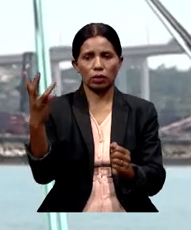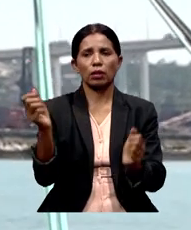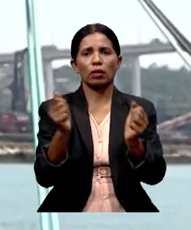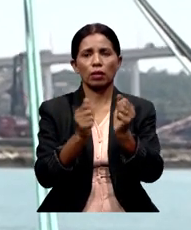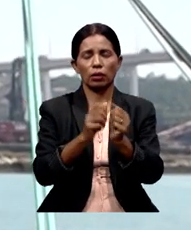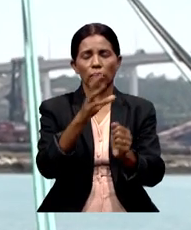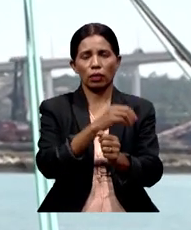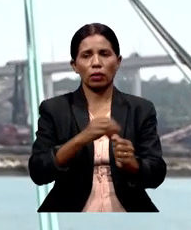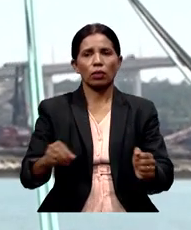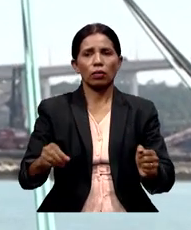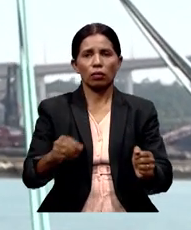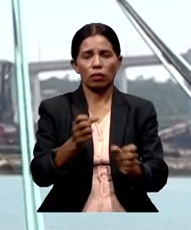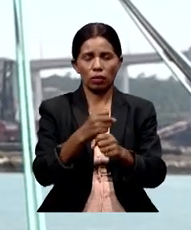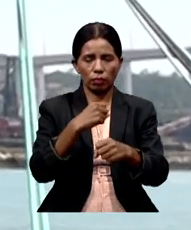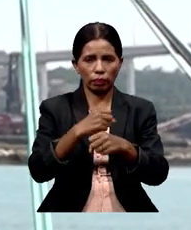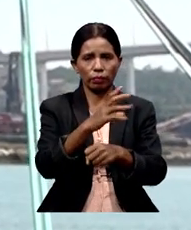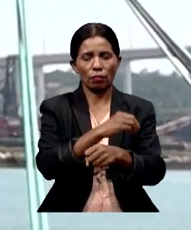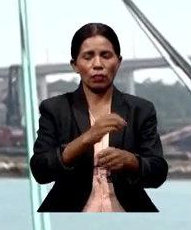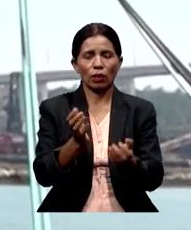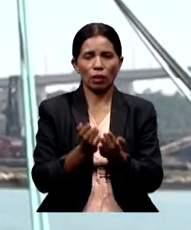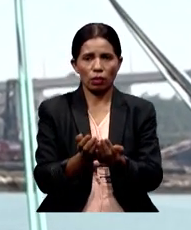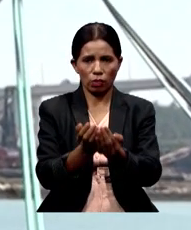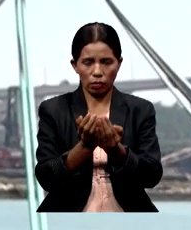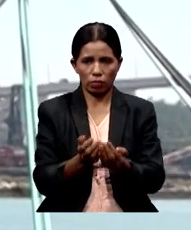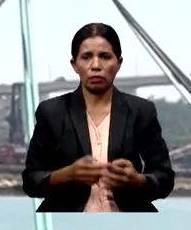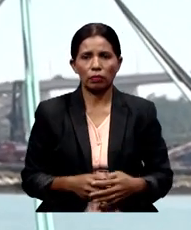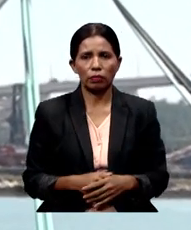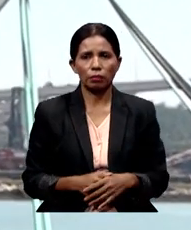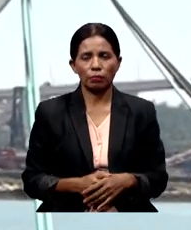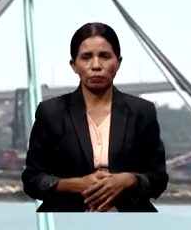pontões hori conclui reabilitação rohak solok. Equipa cobertura Ziemen.